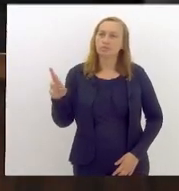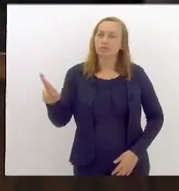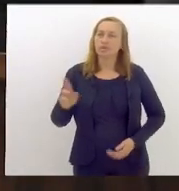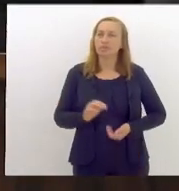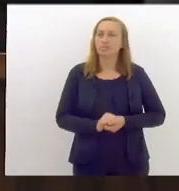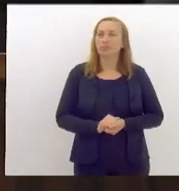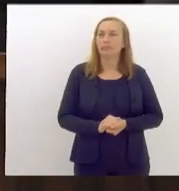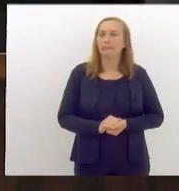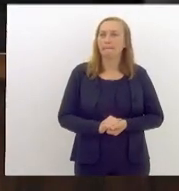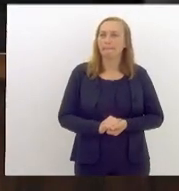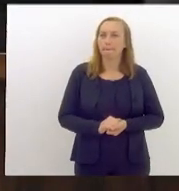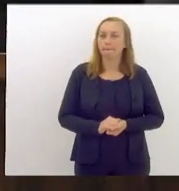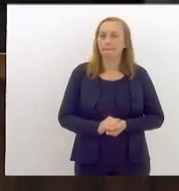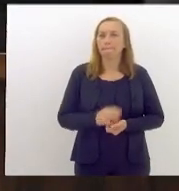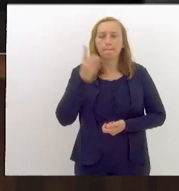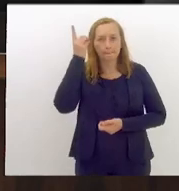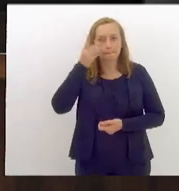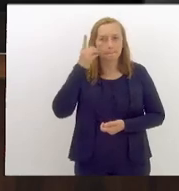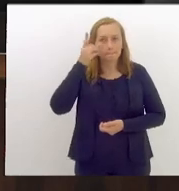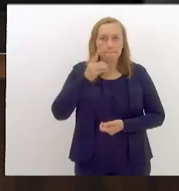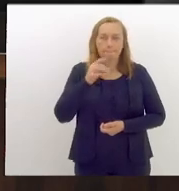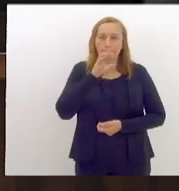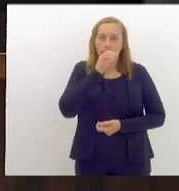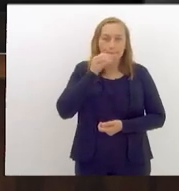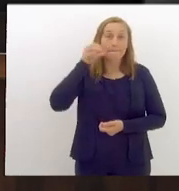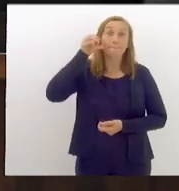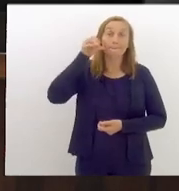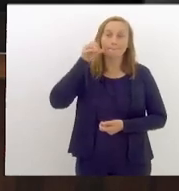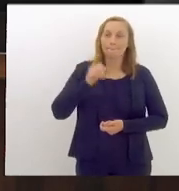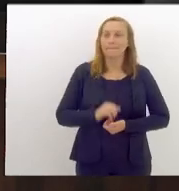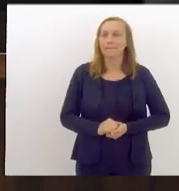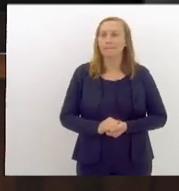Marcos Muller deputada Célia Jordão